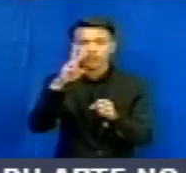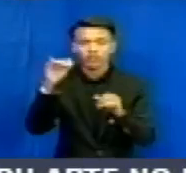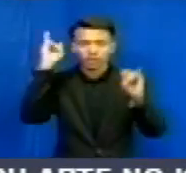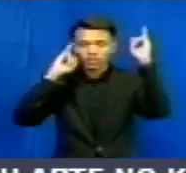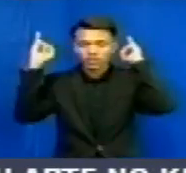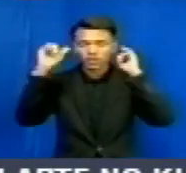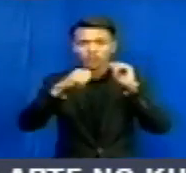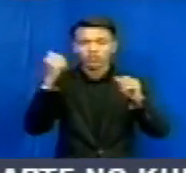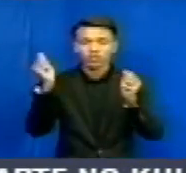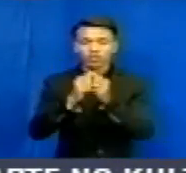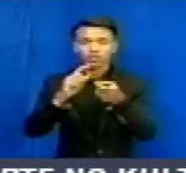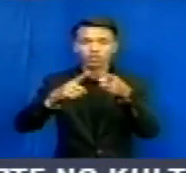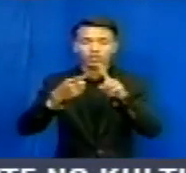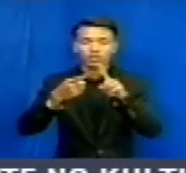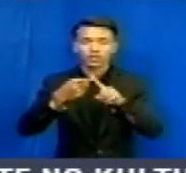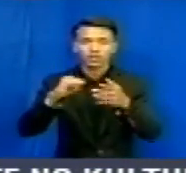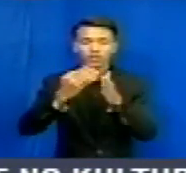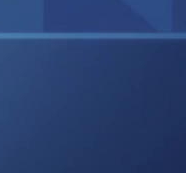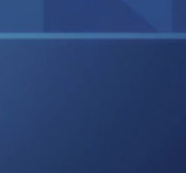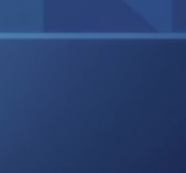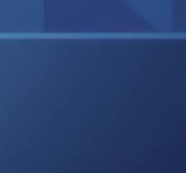selo, camuto com a minha belo, feliz da Alves.